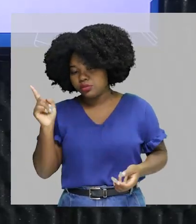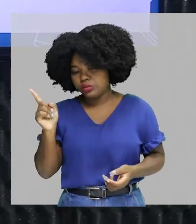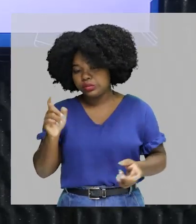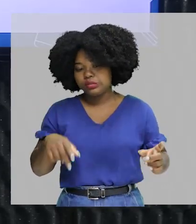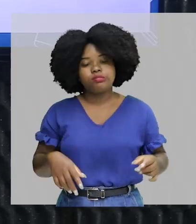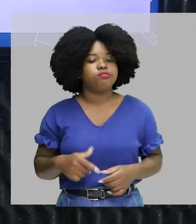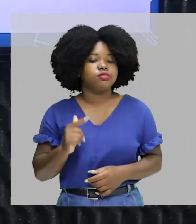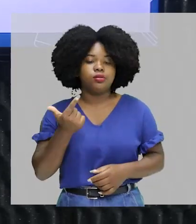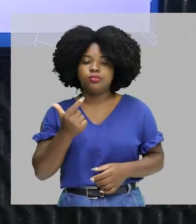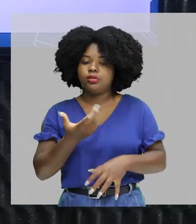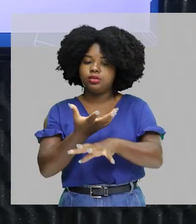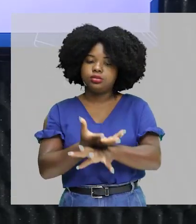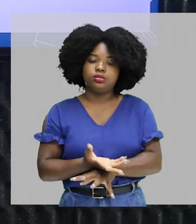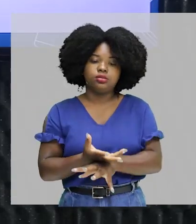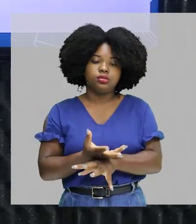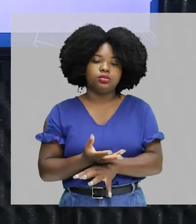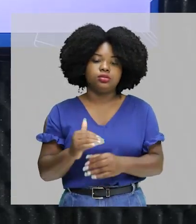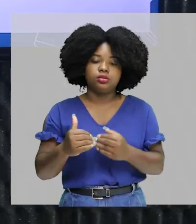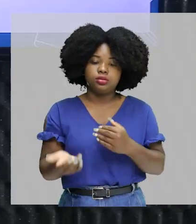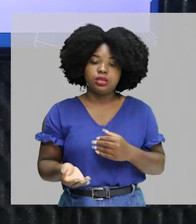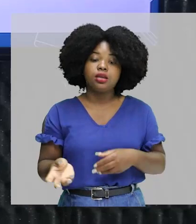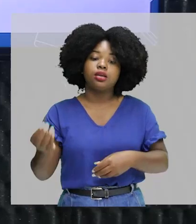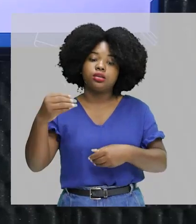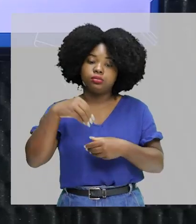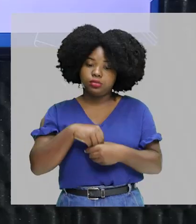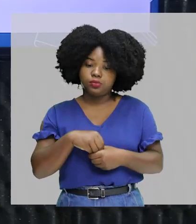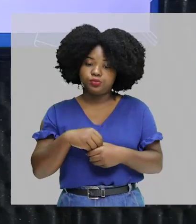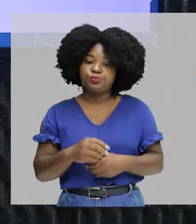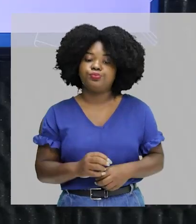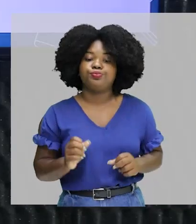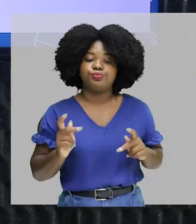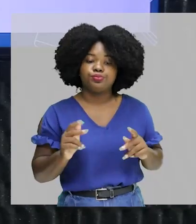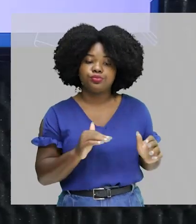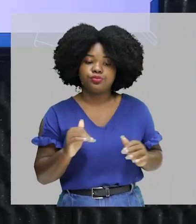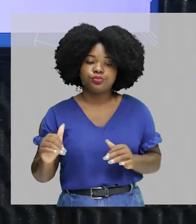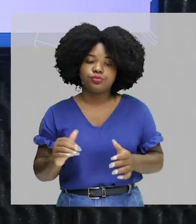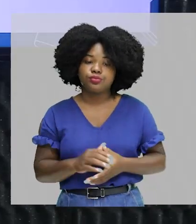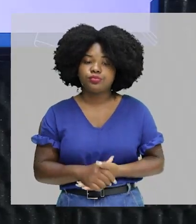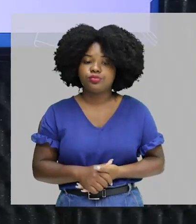esqueleto externo. O esqueleto dele vai ser interno. Tá bom?